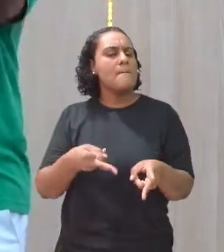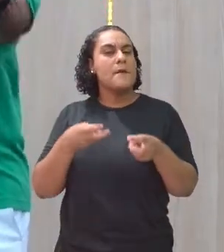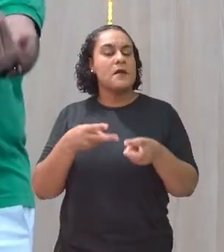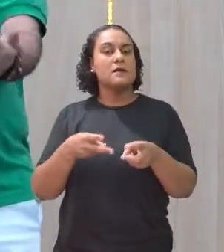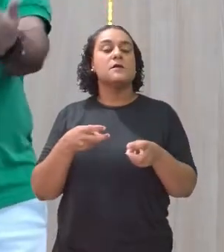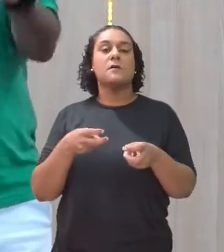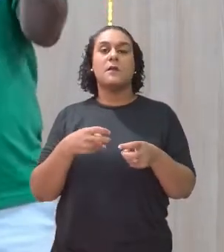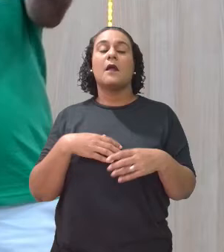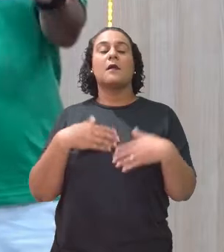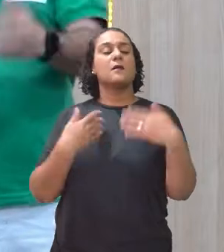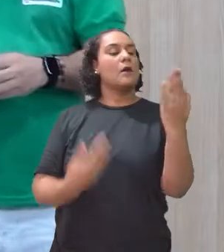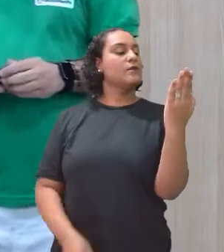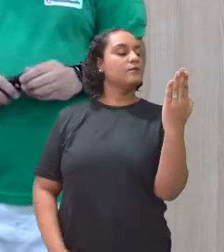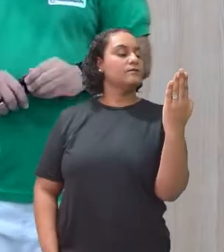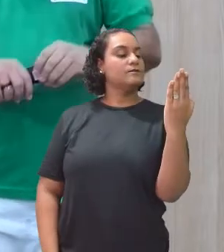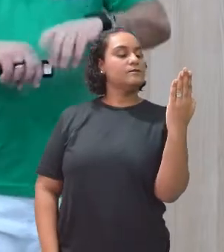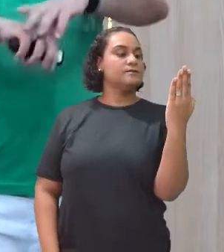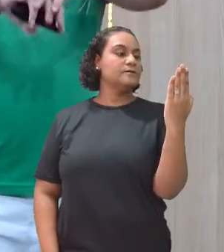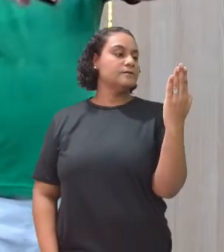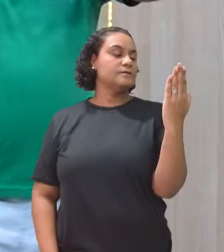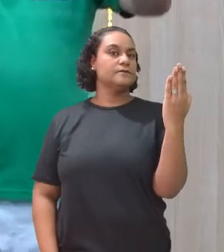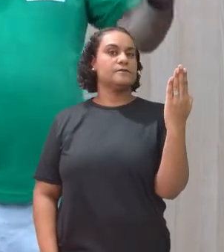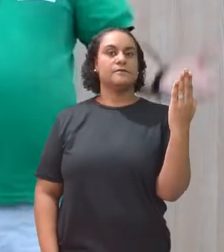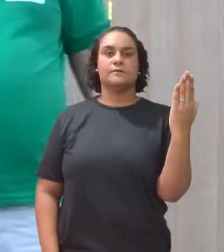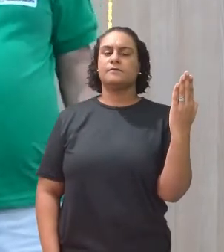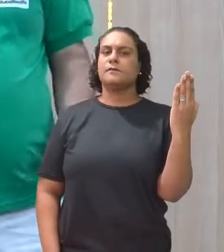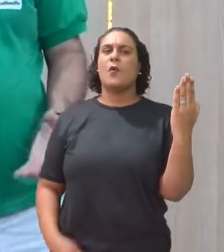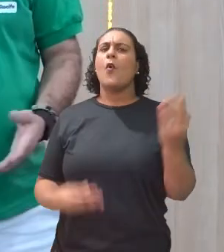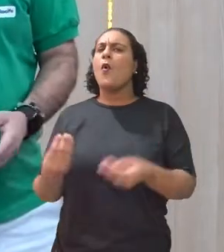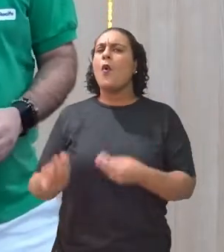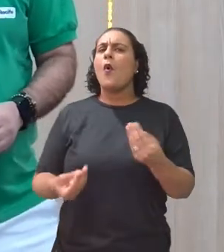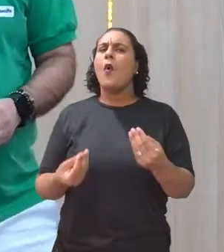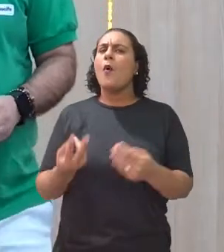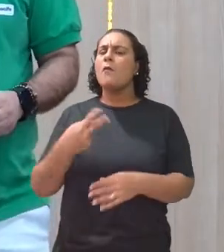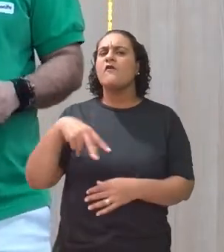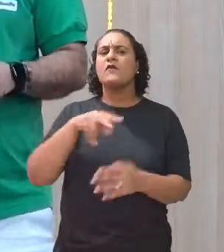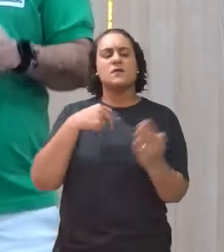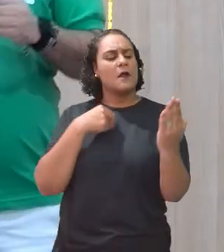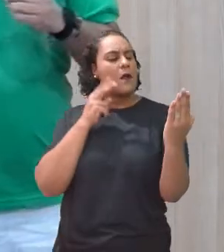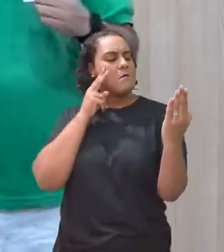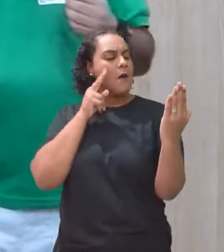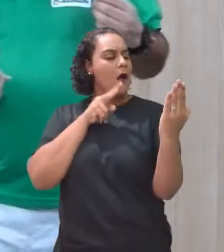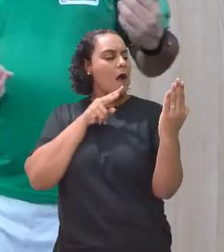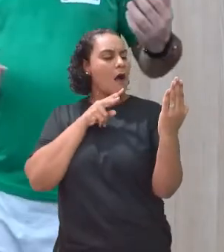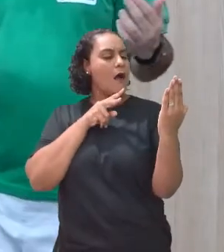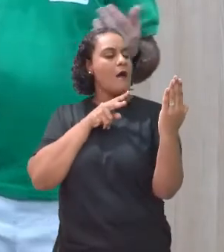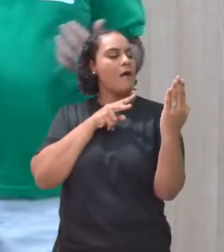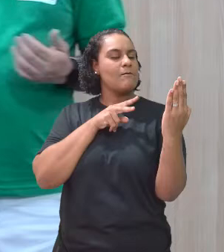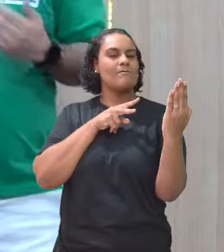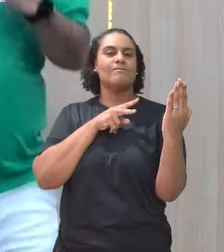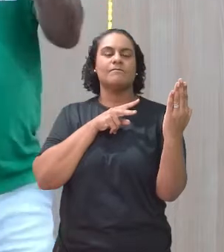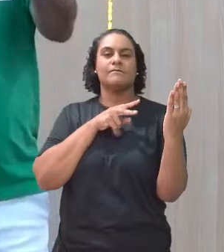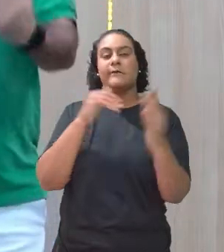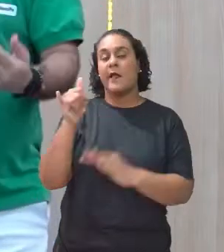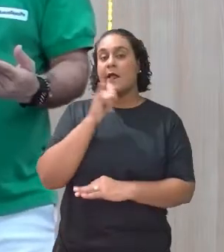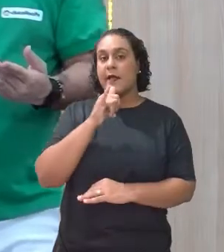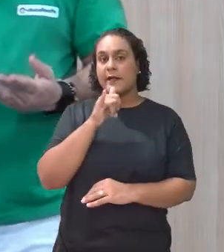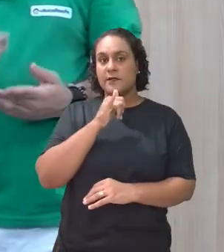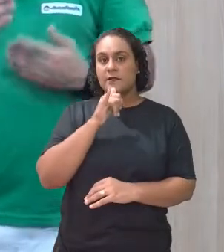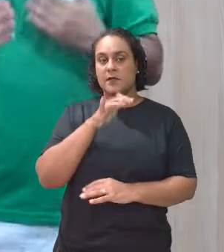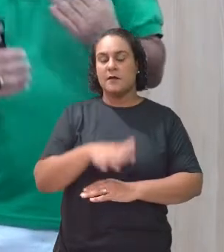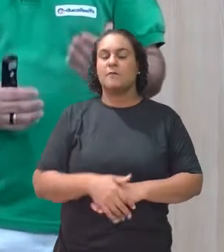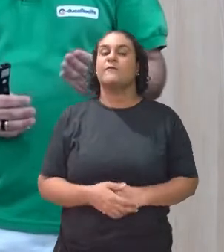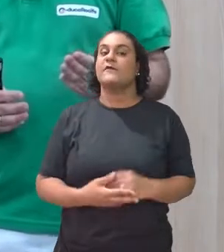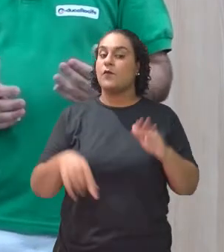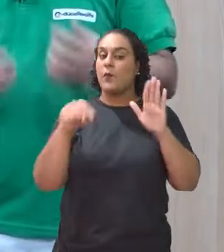De frente a esse espelho. Como é que você se vê, certo? Então, por exemplo, né, se fosse fazer